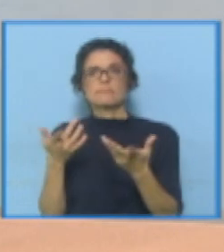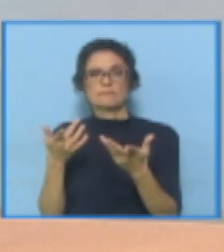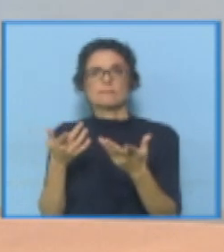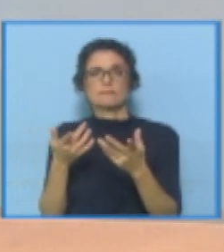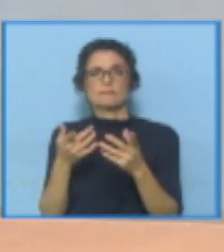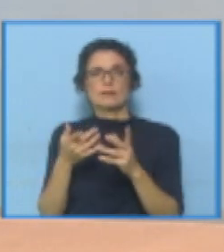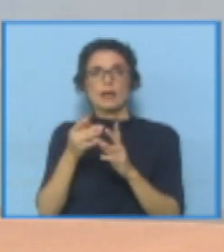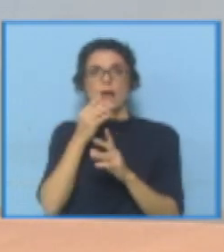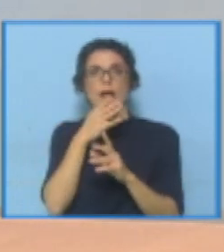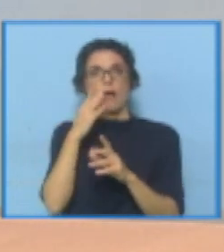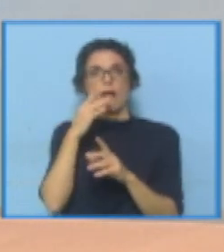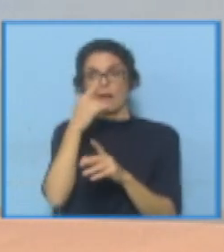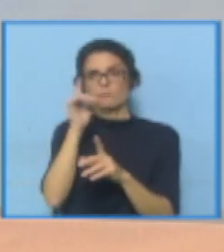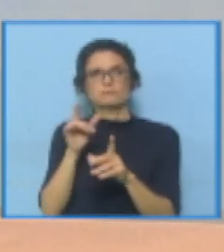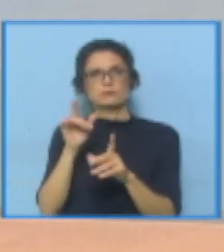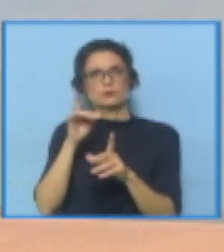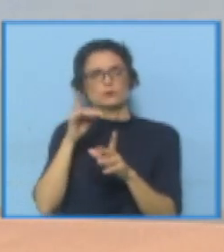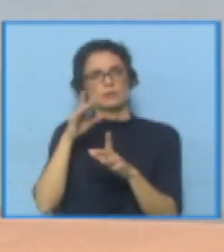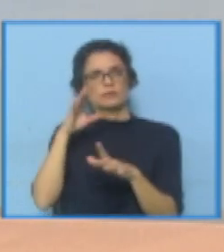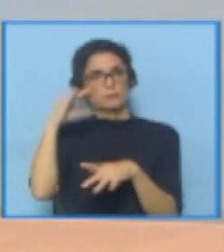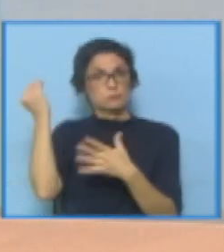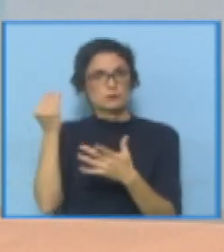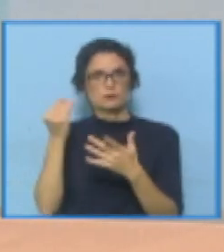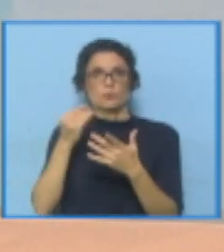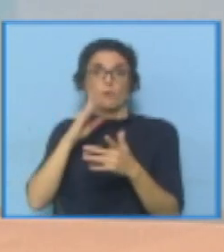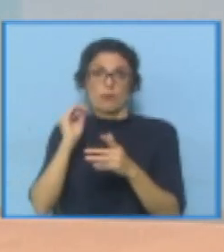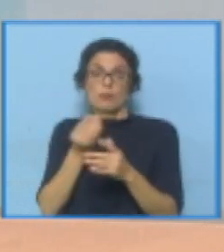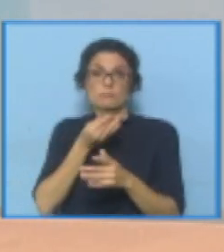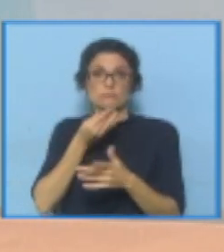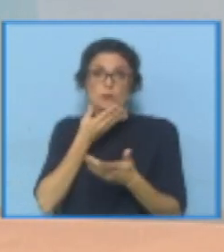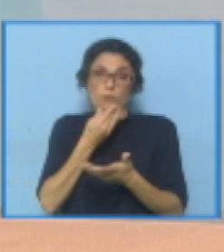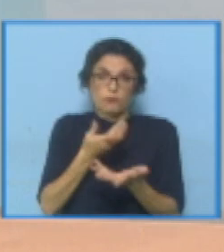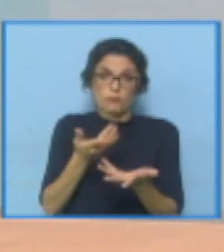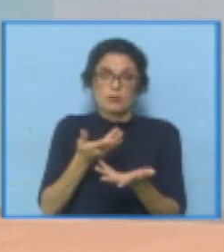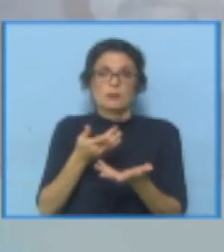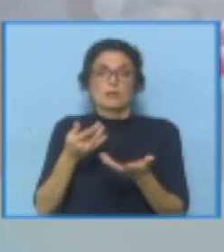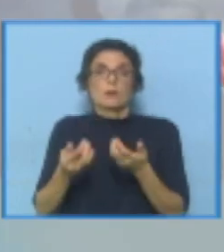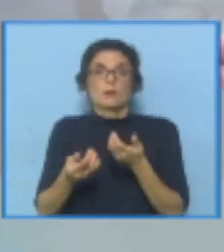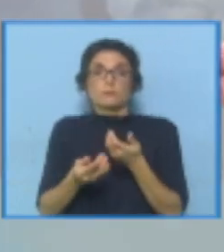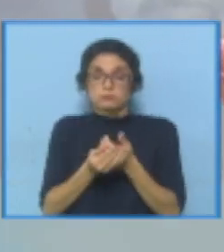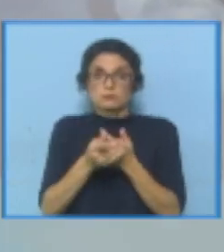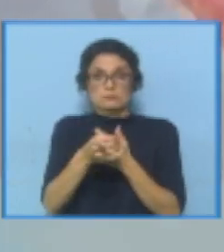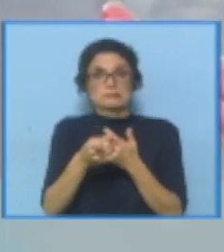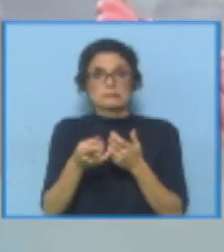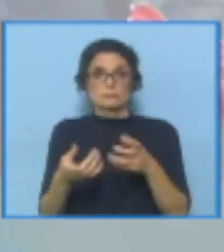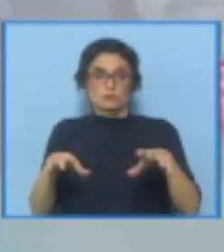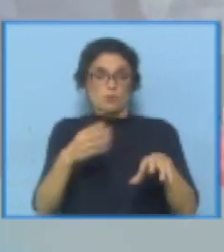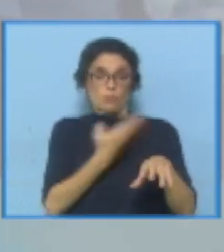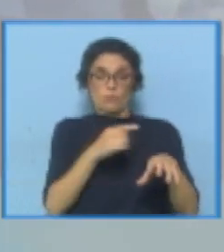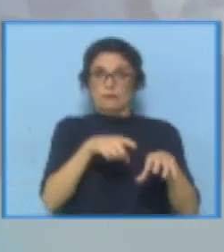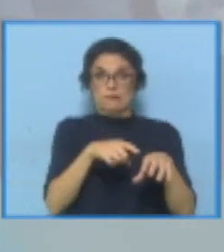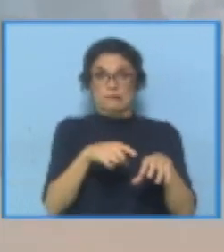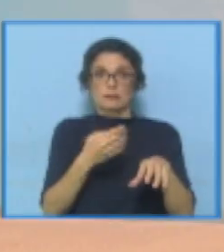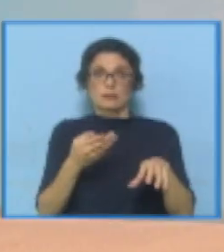para uma questão importante, que também a questão dos deveres, não é? Portanto, os direitos são um dos lados de uma moeda e do outro lado estão